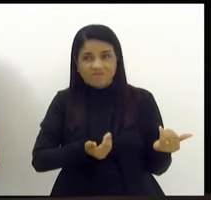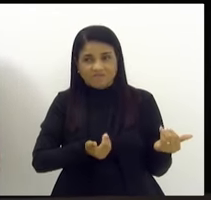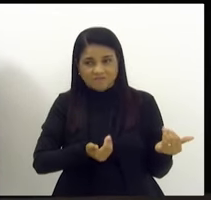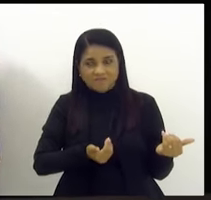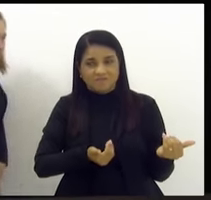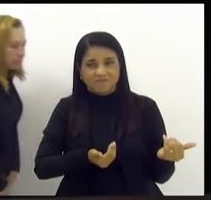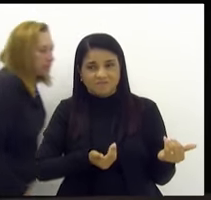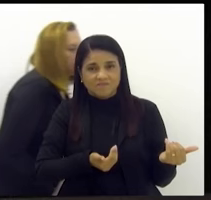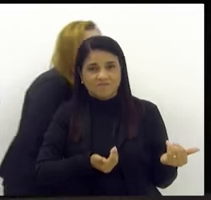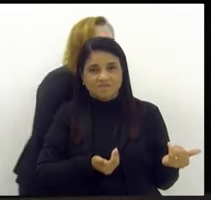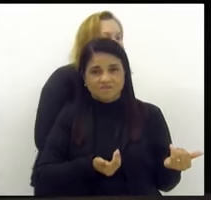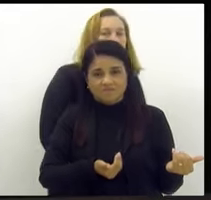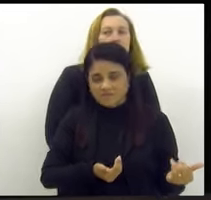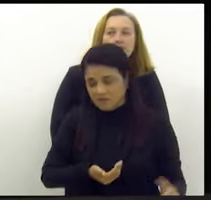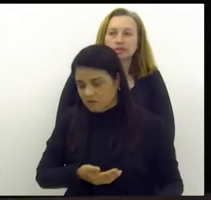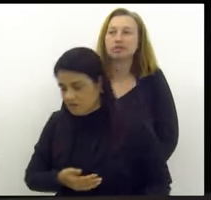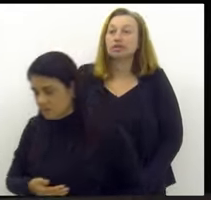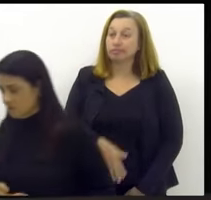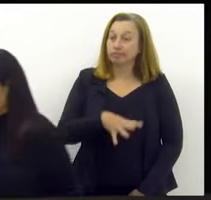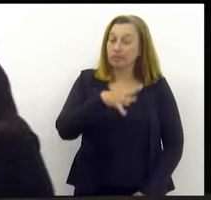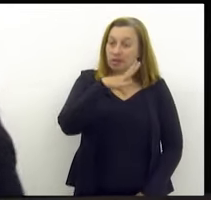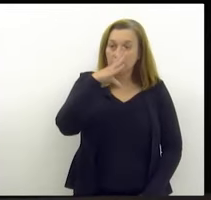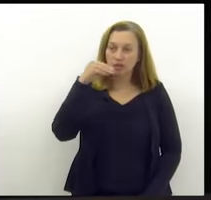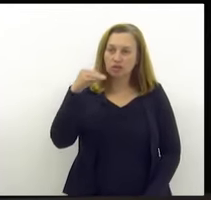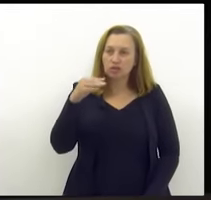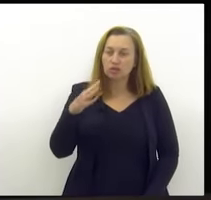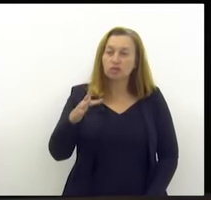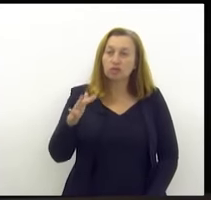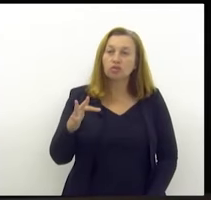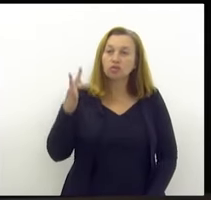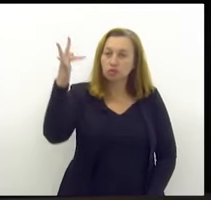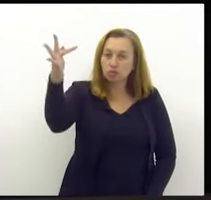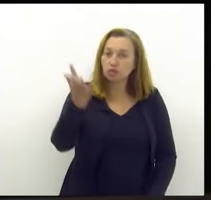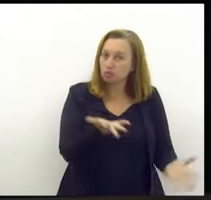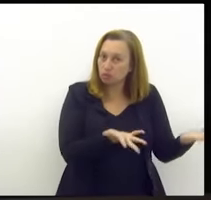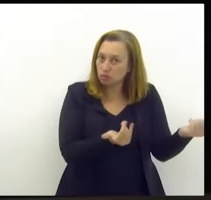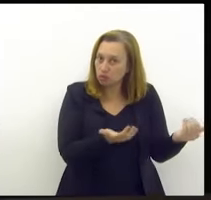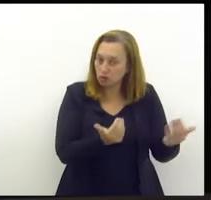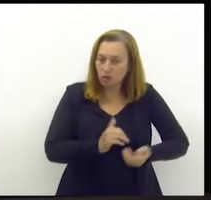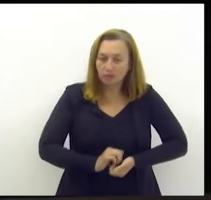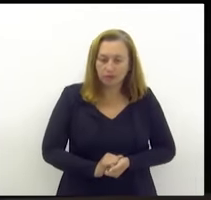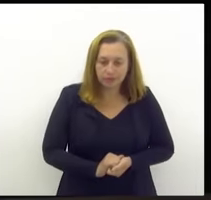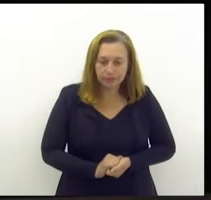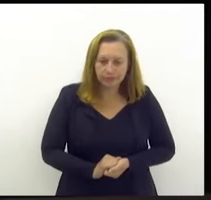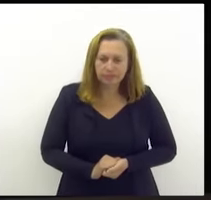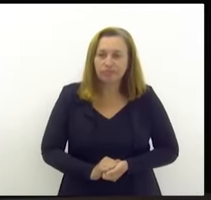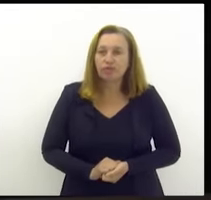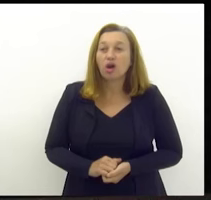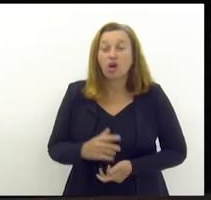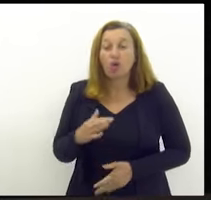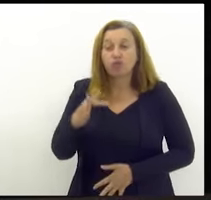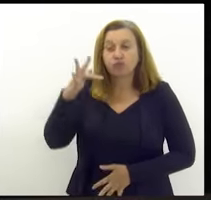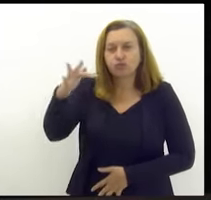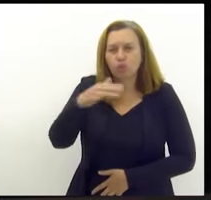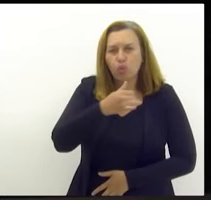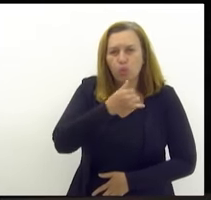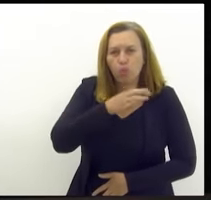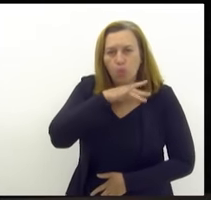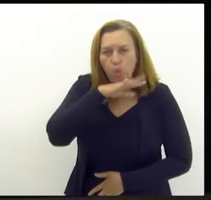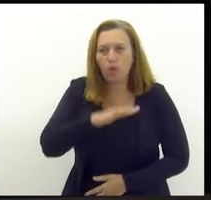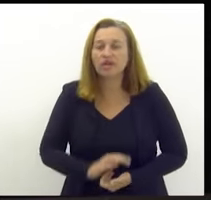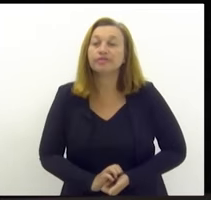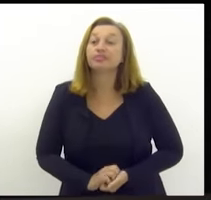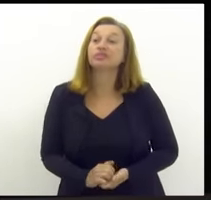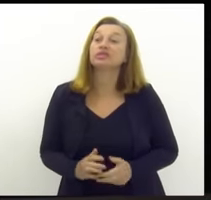adolescentes que serão né os jovens e os adultos do Futuro há um futuro trágico da mesma